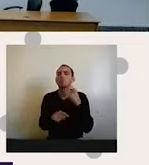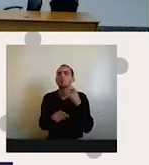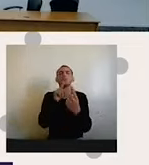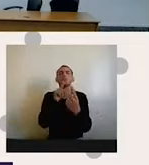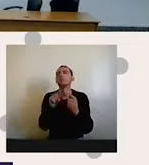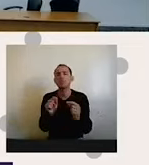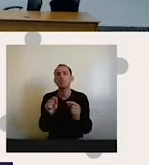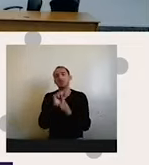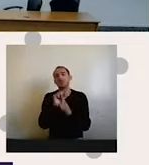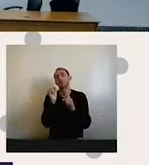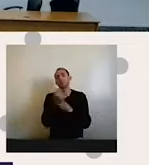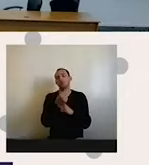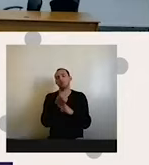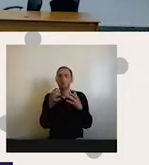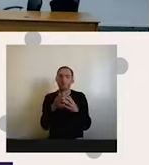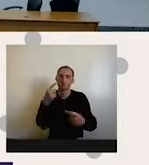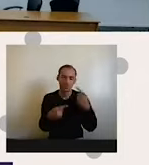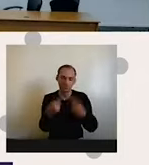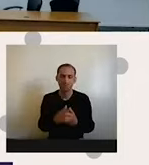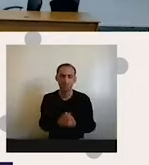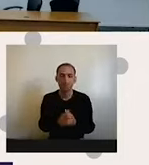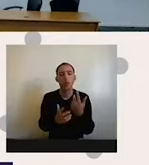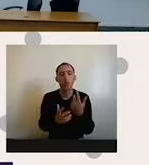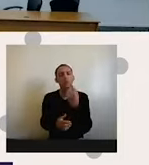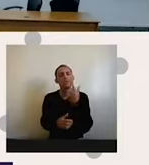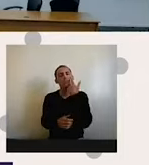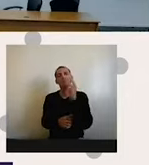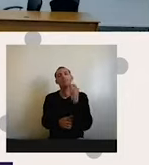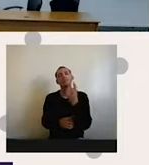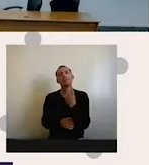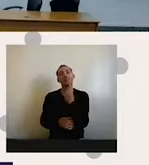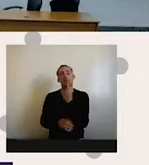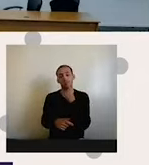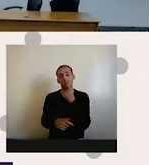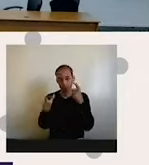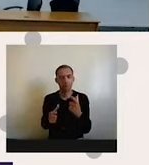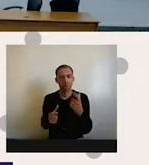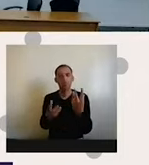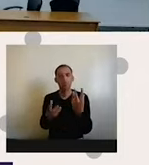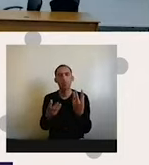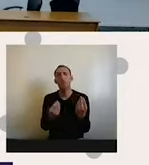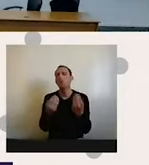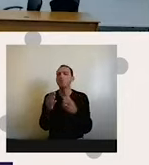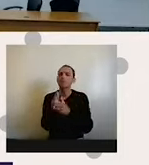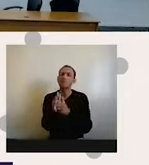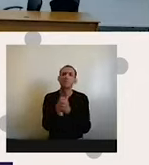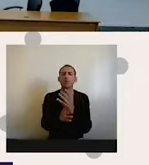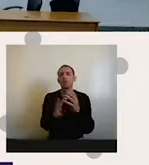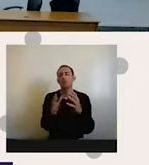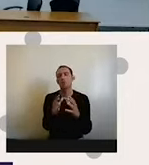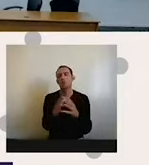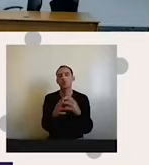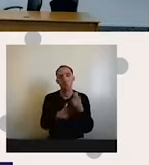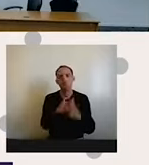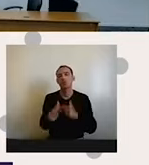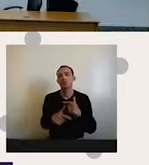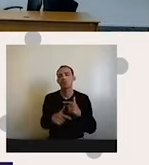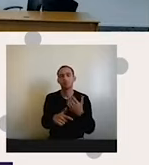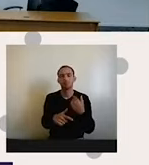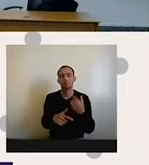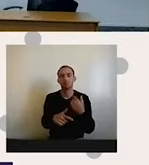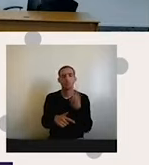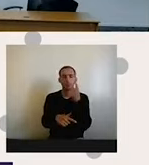Campinas, muitas vezes faz grupos de trabalhadores e nos manda os relatórios, e os relatórios nós usamos